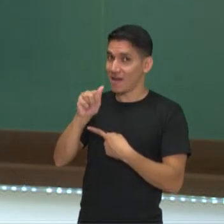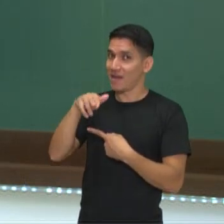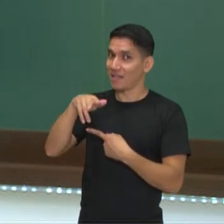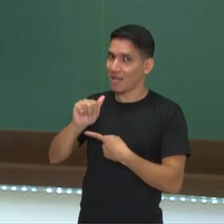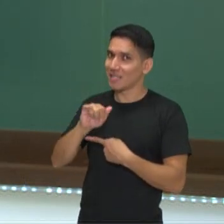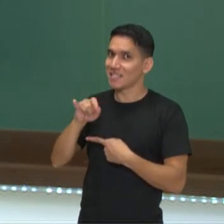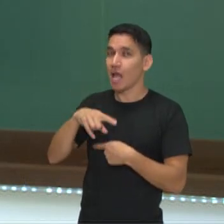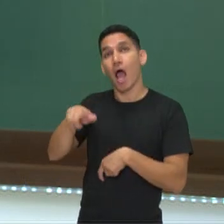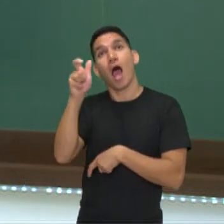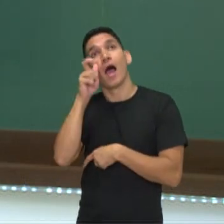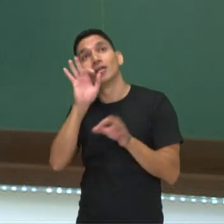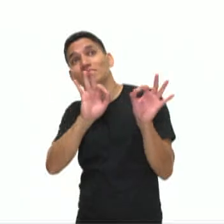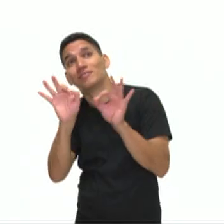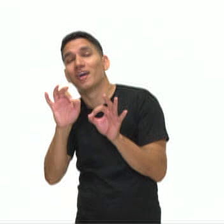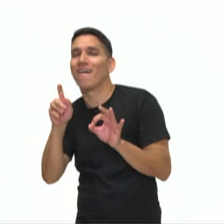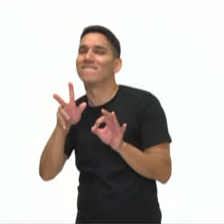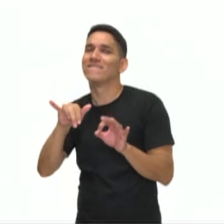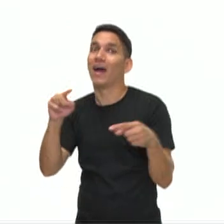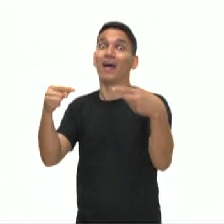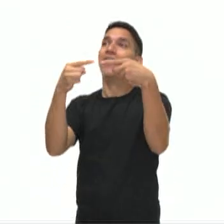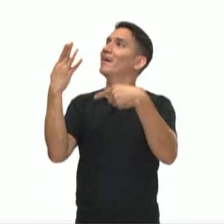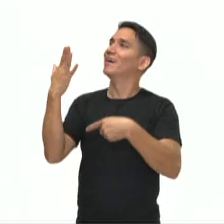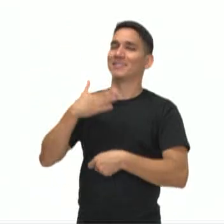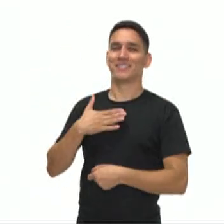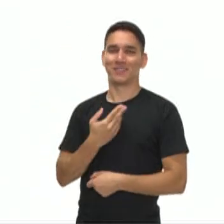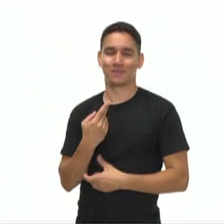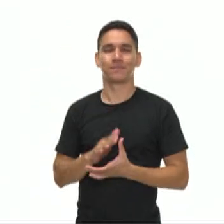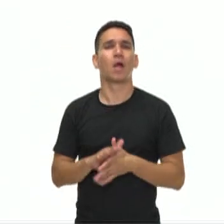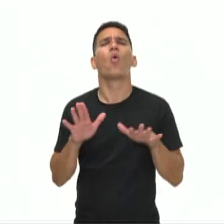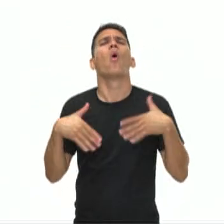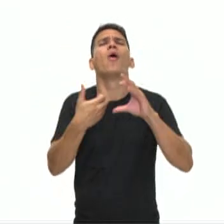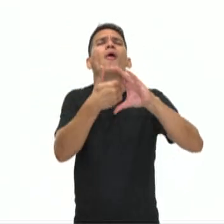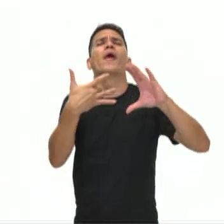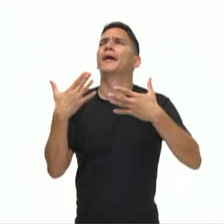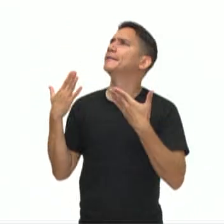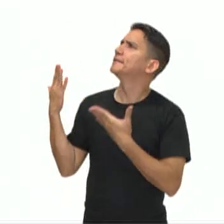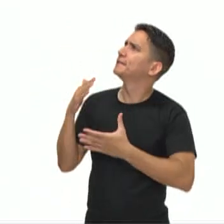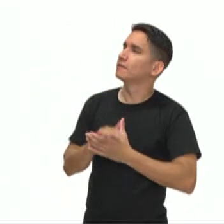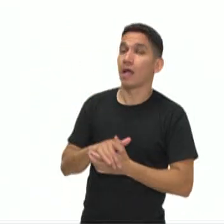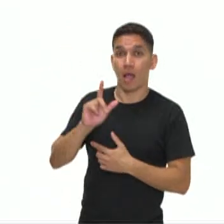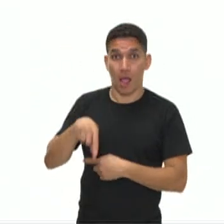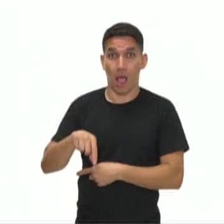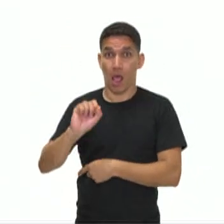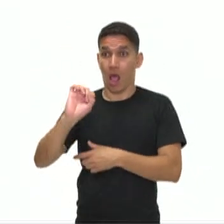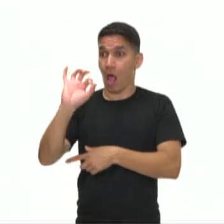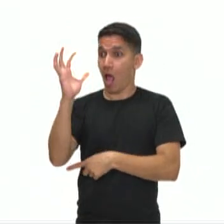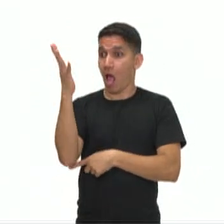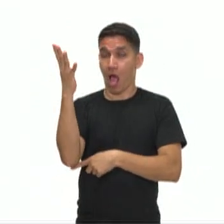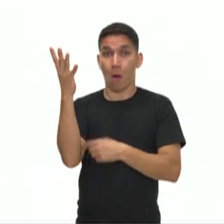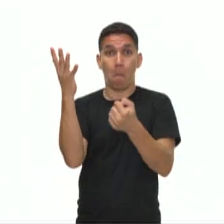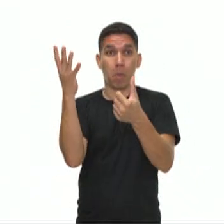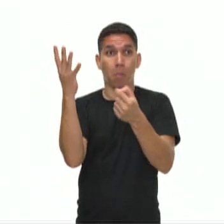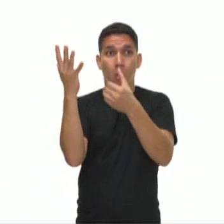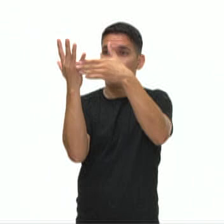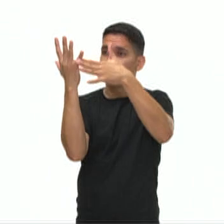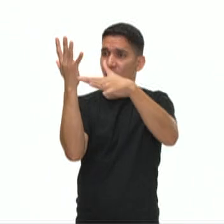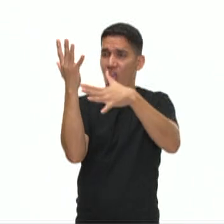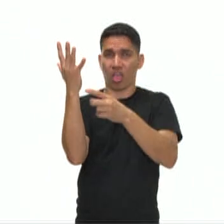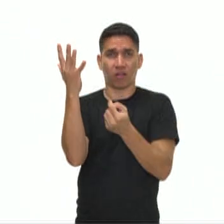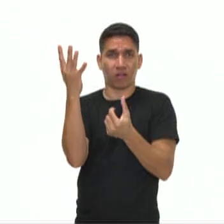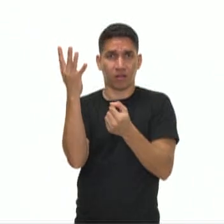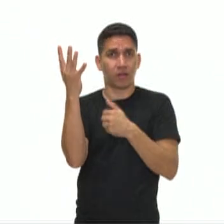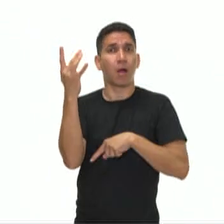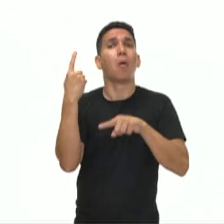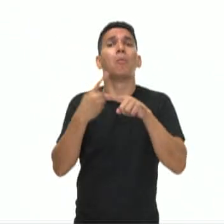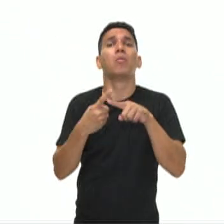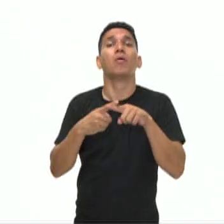se identificar. Então, qual a característica da savana? Elas são árvores com poucas folhas,